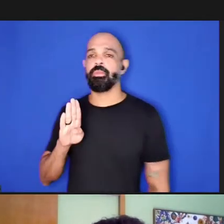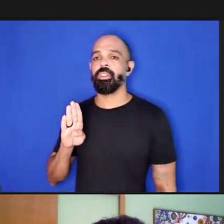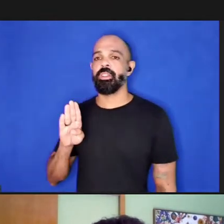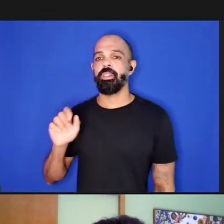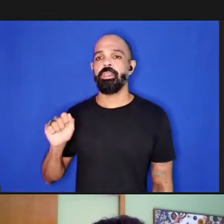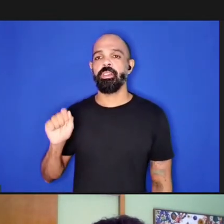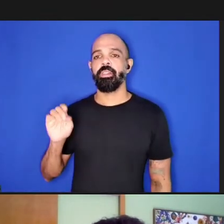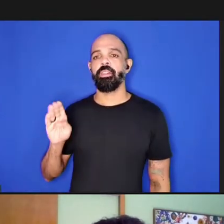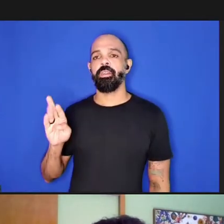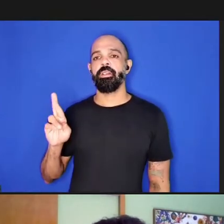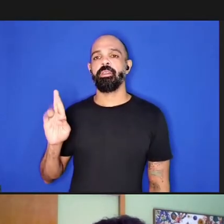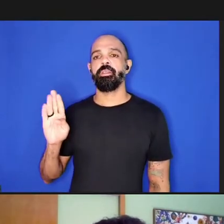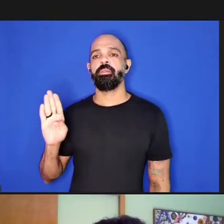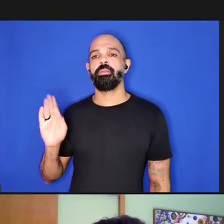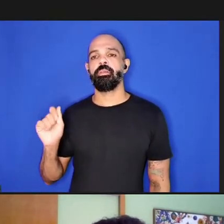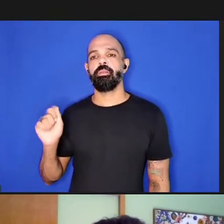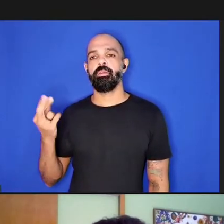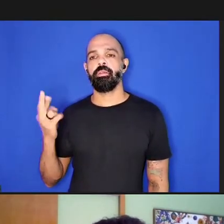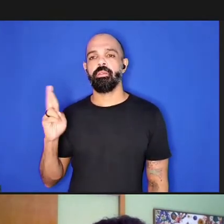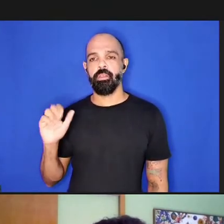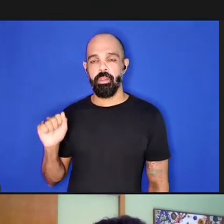perguntando